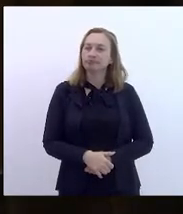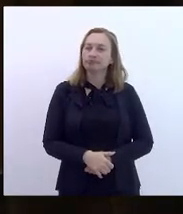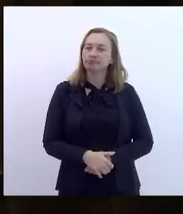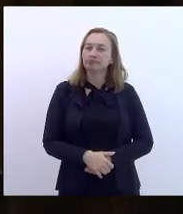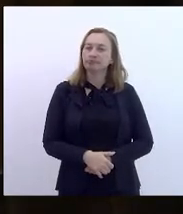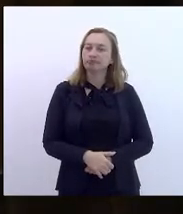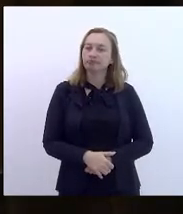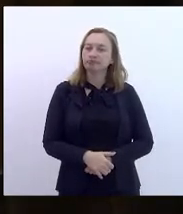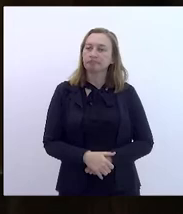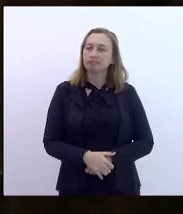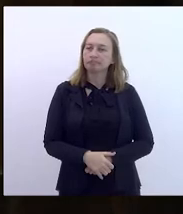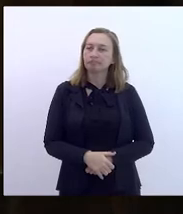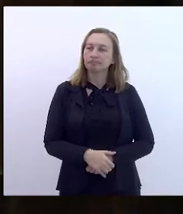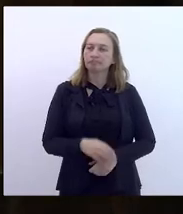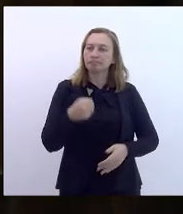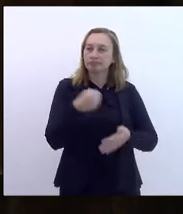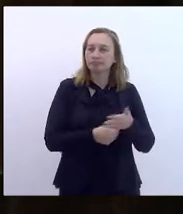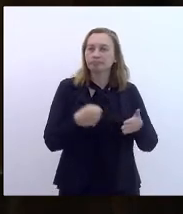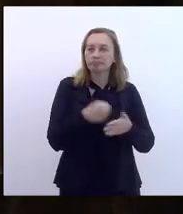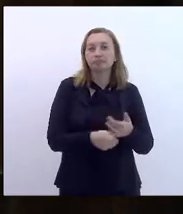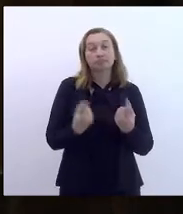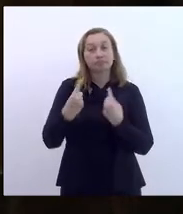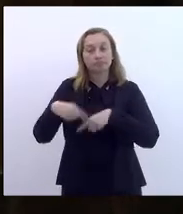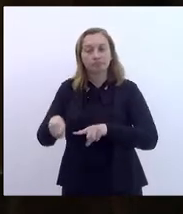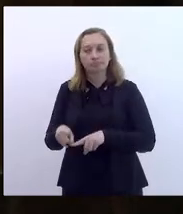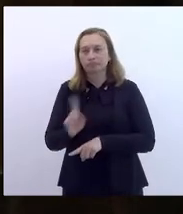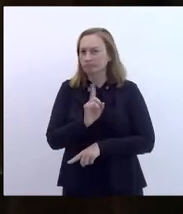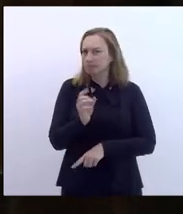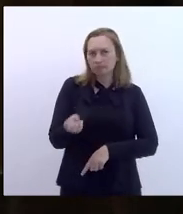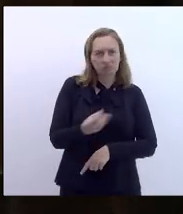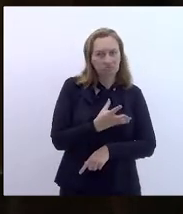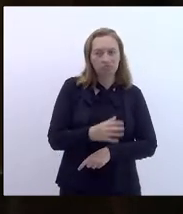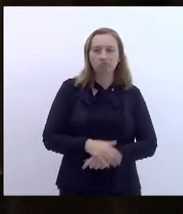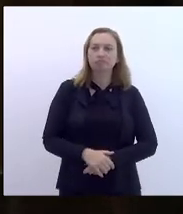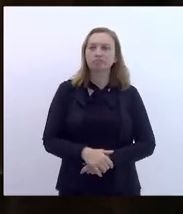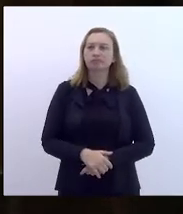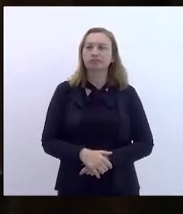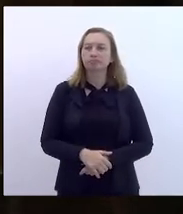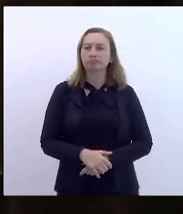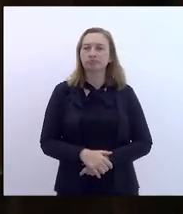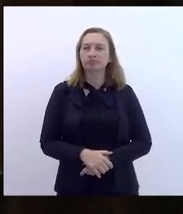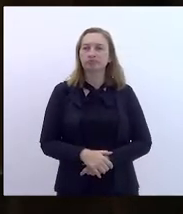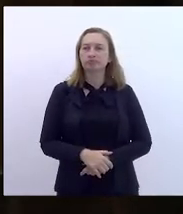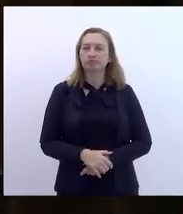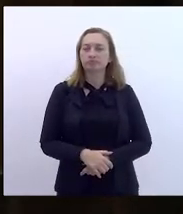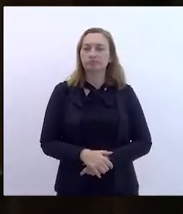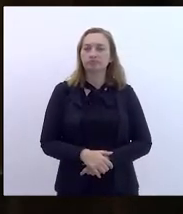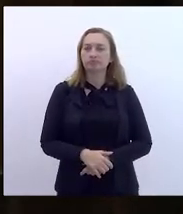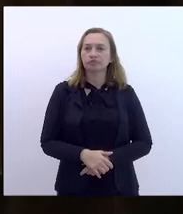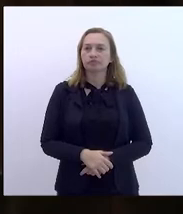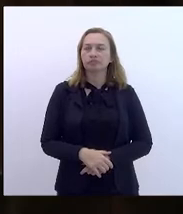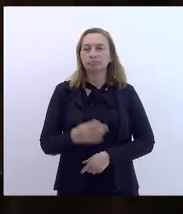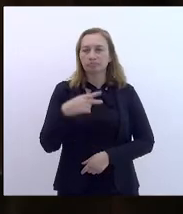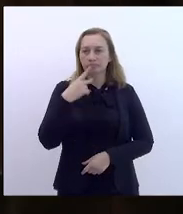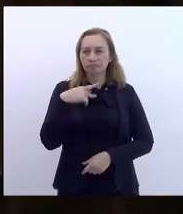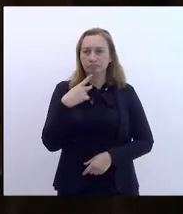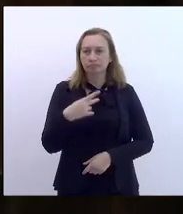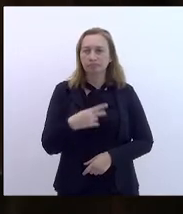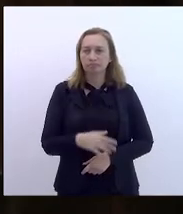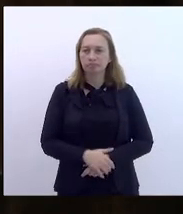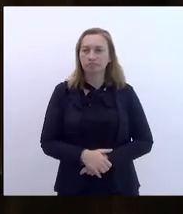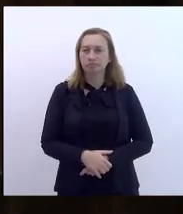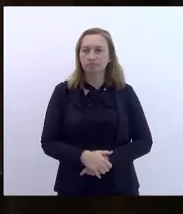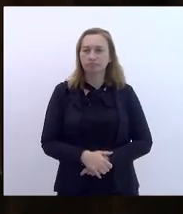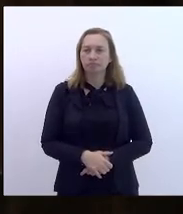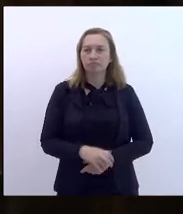propõe a lutar contra Então não é uma novidade assim como falta como